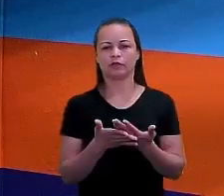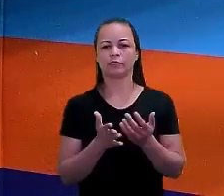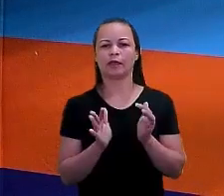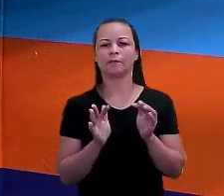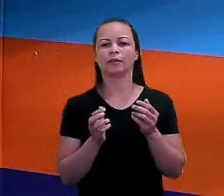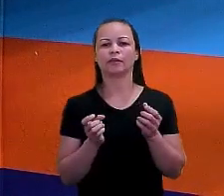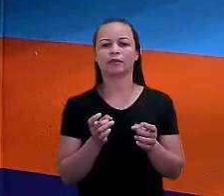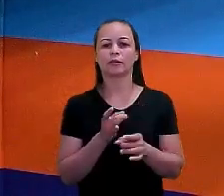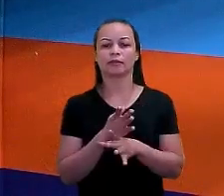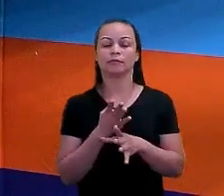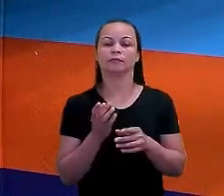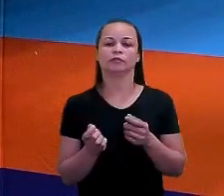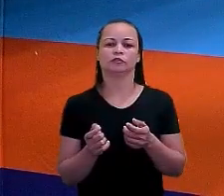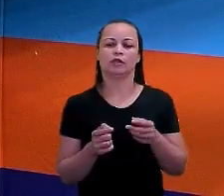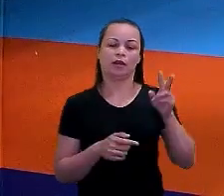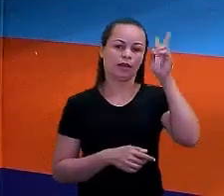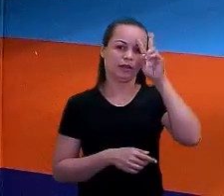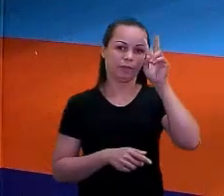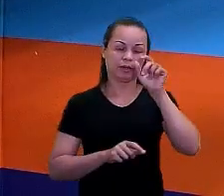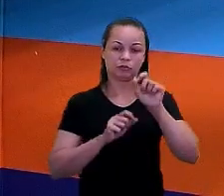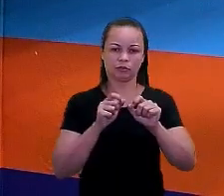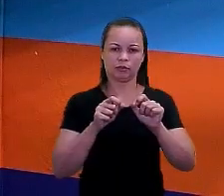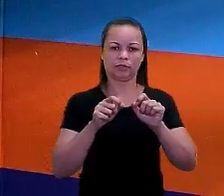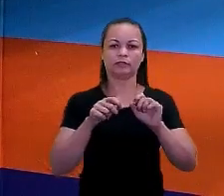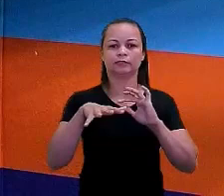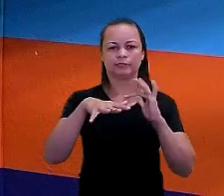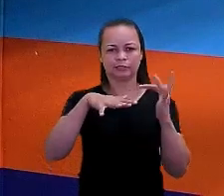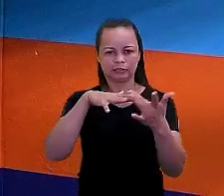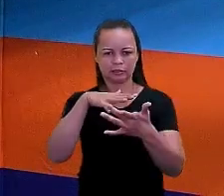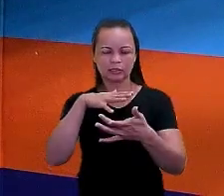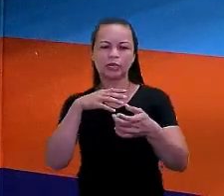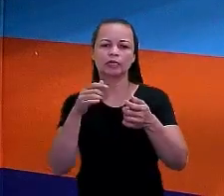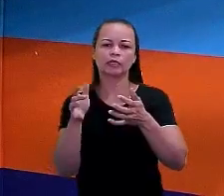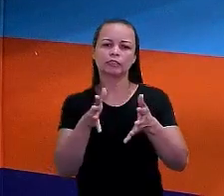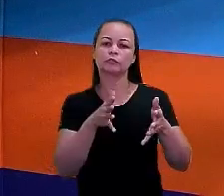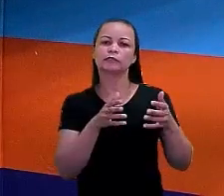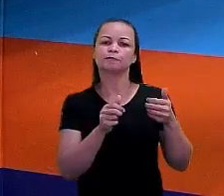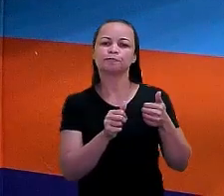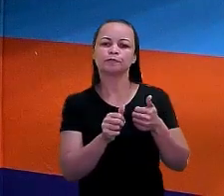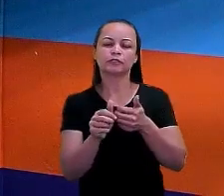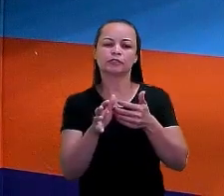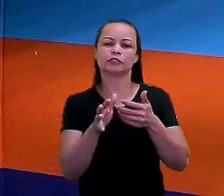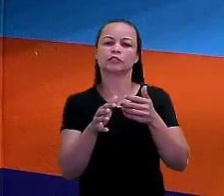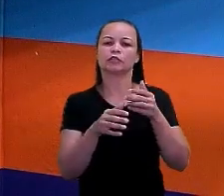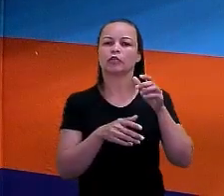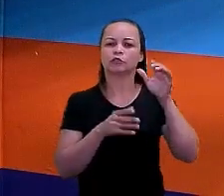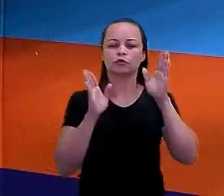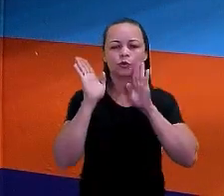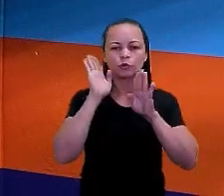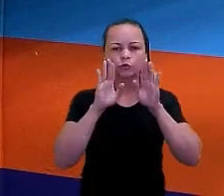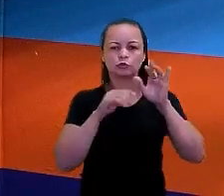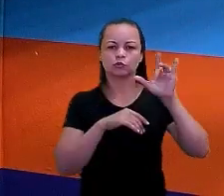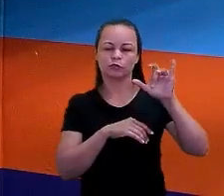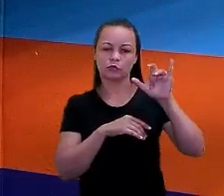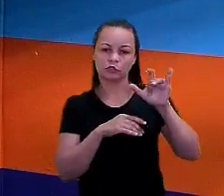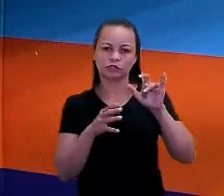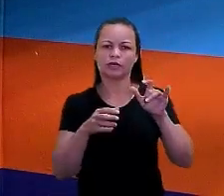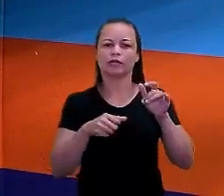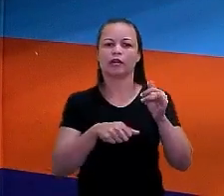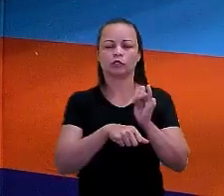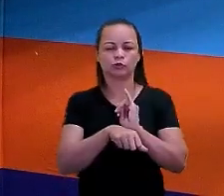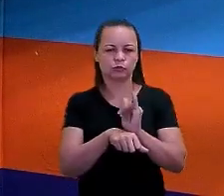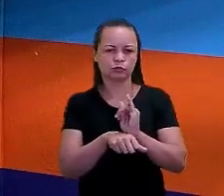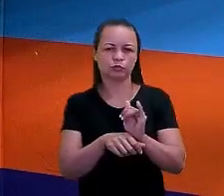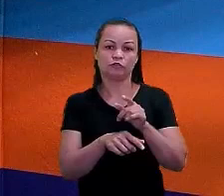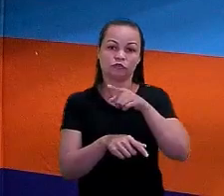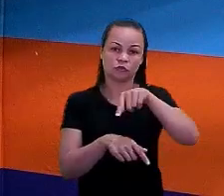por aqui. Lembrando que siga nas nossas redes sociais, no YouTube, no Face e também no Instagram. Você vai me